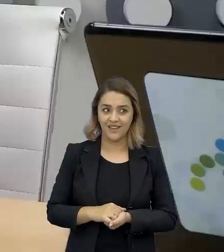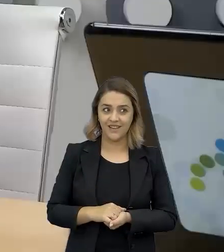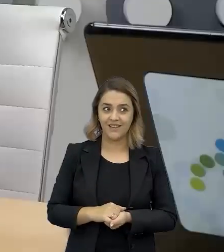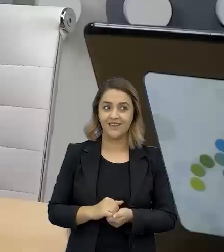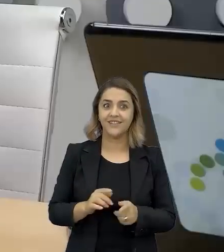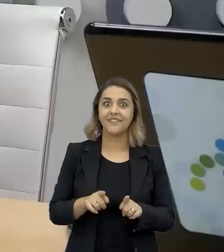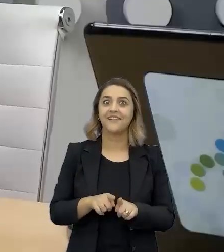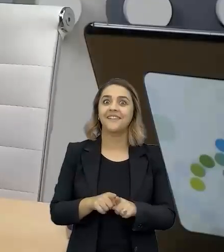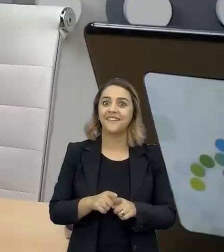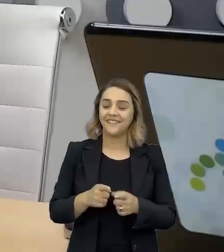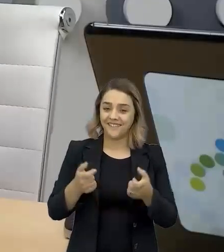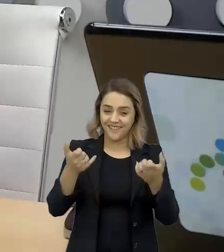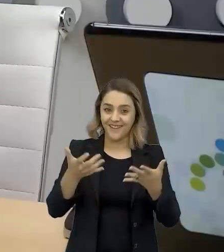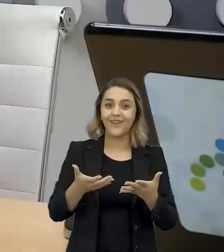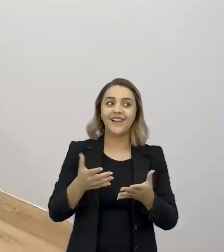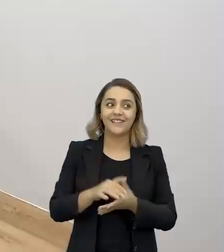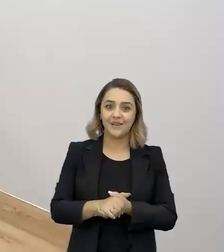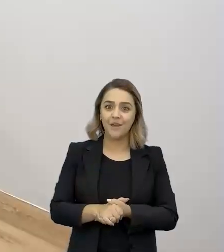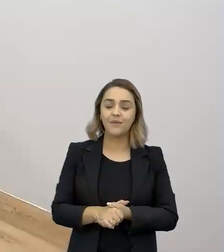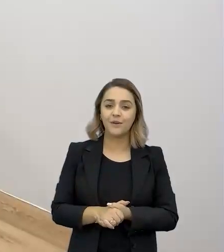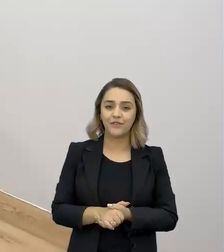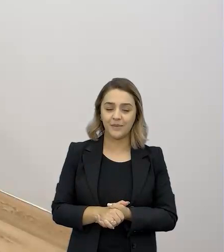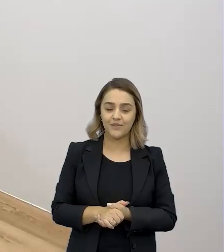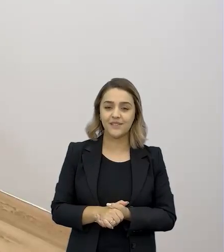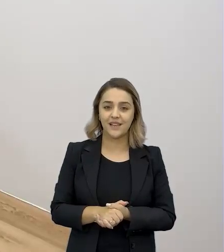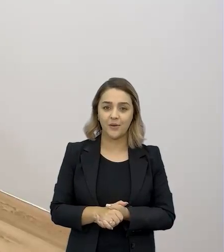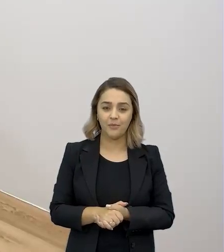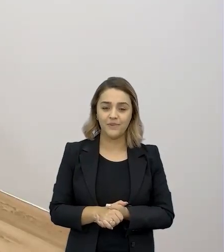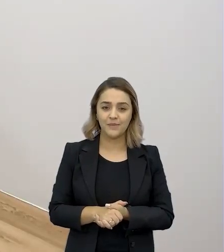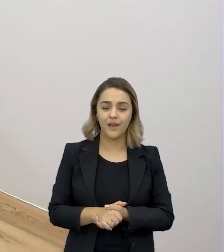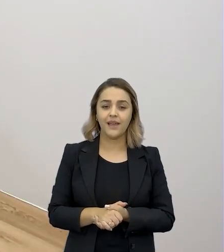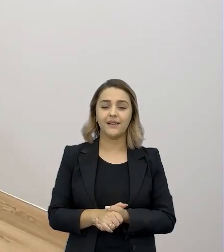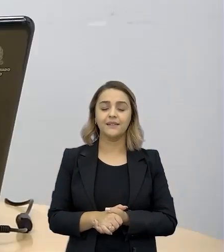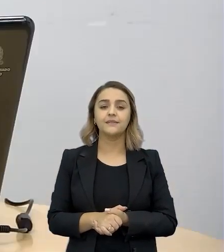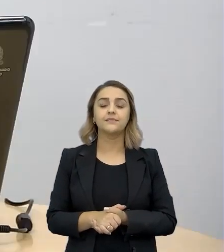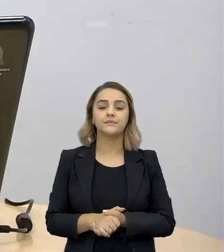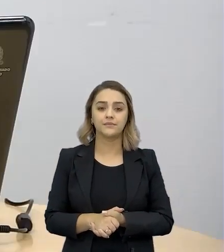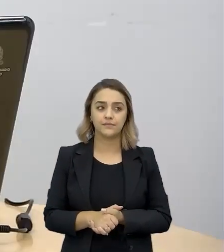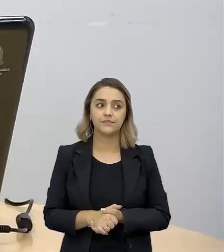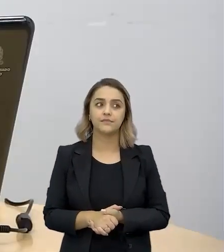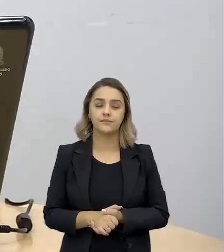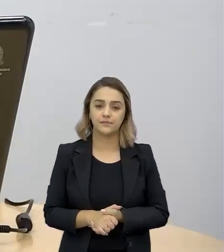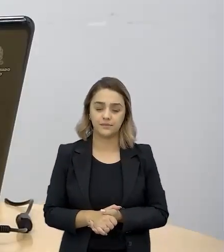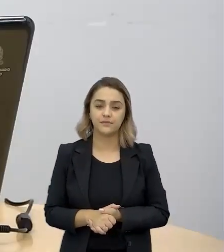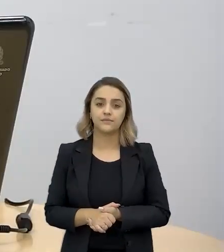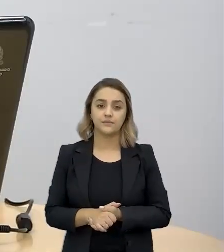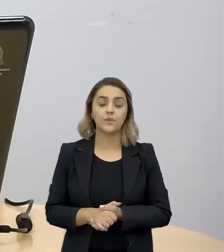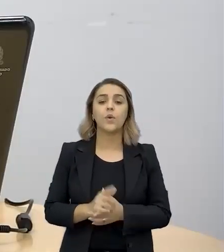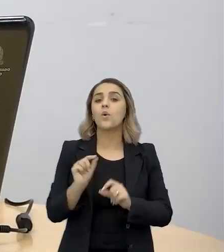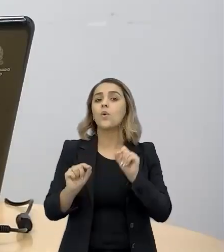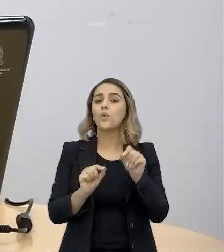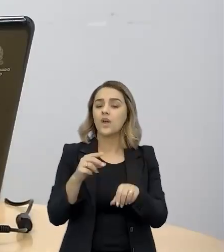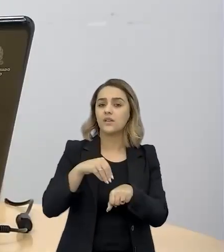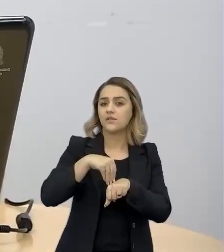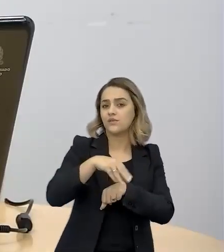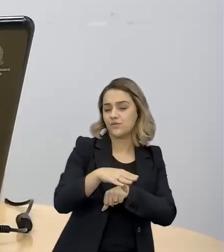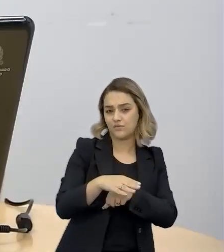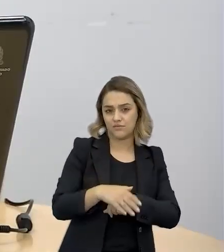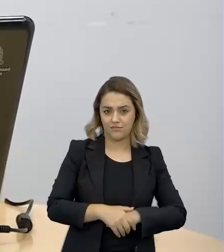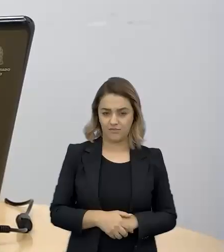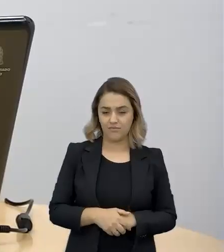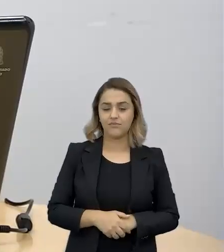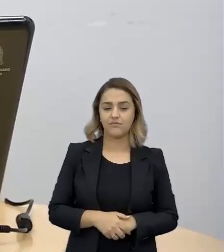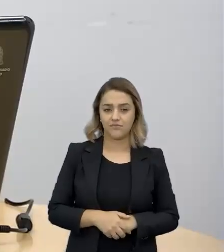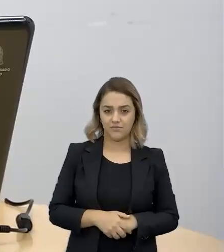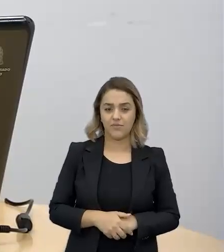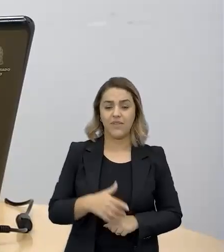o desdobramento, gente. Isso. Então, eu vou falar. Olha, o que nós estamos sugerindo aqui? Que